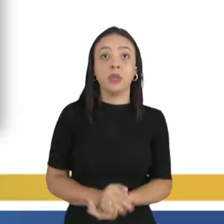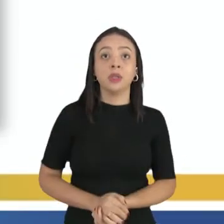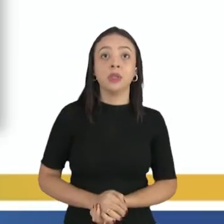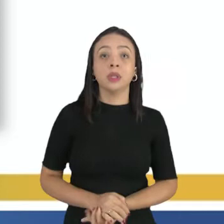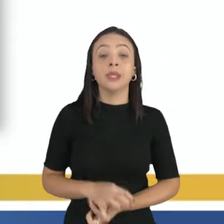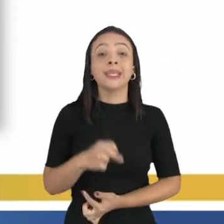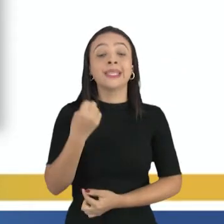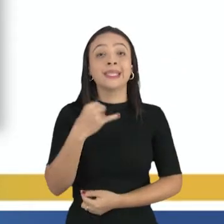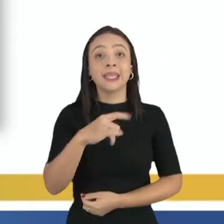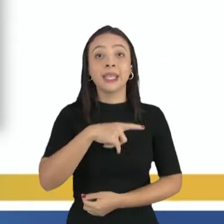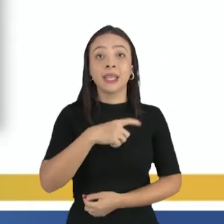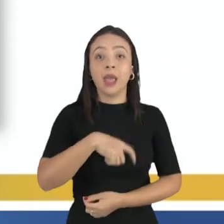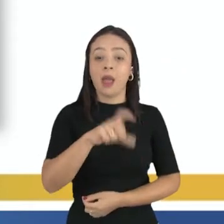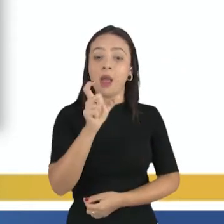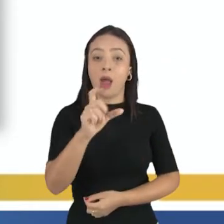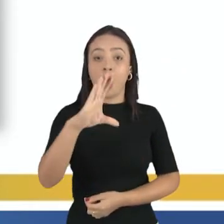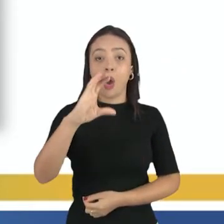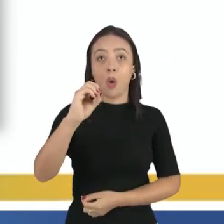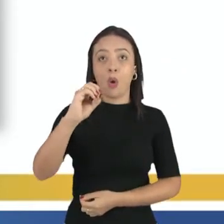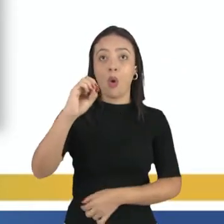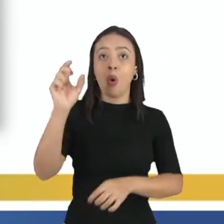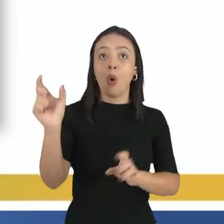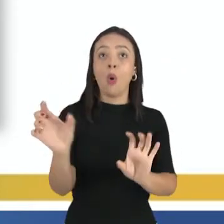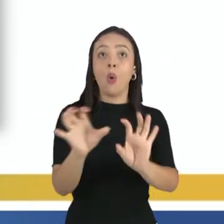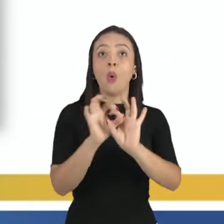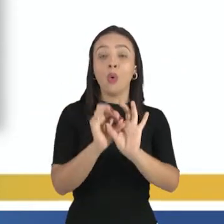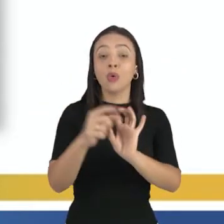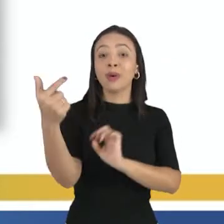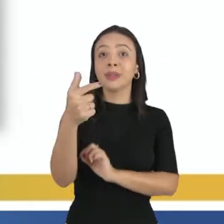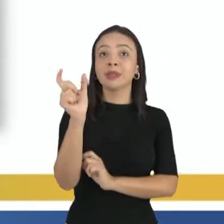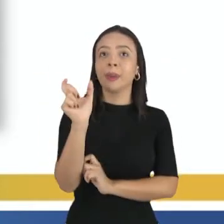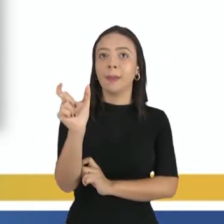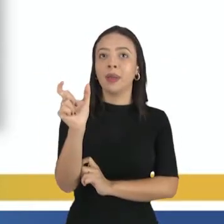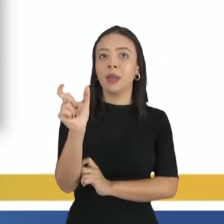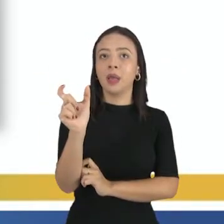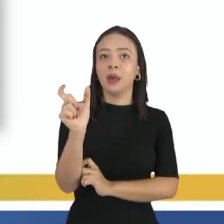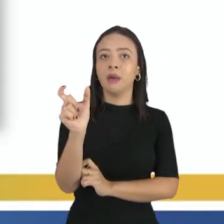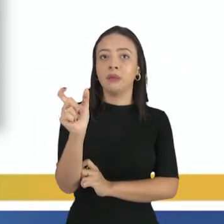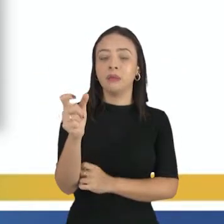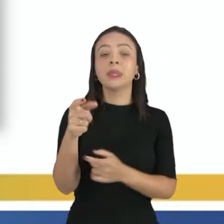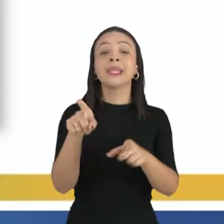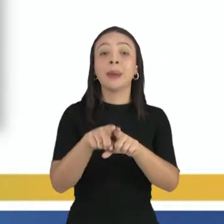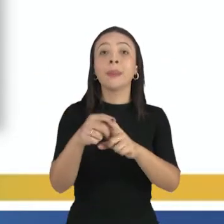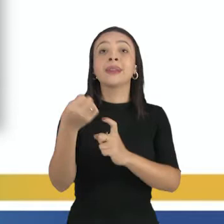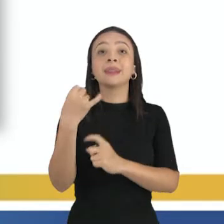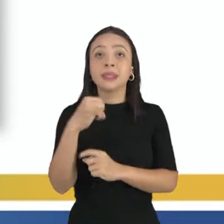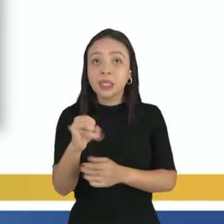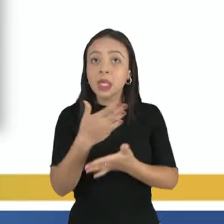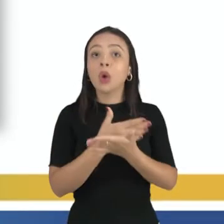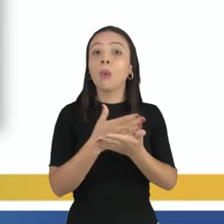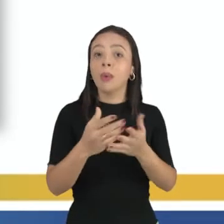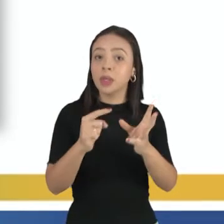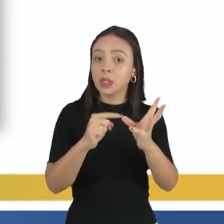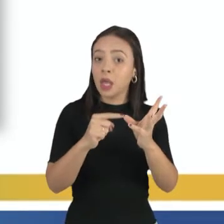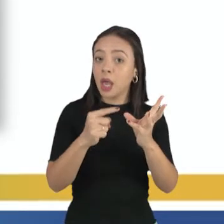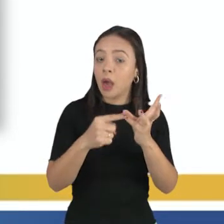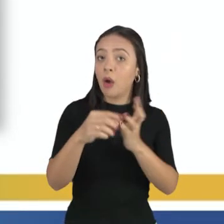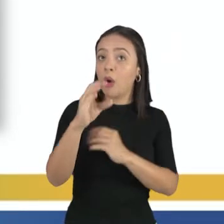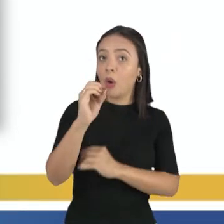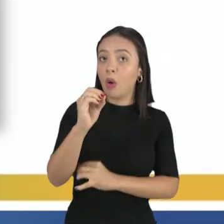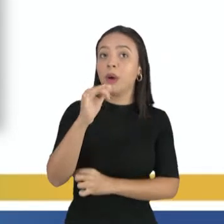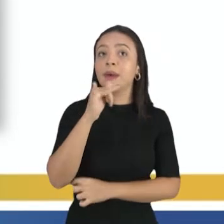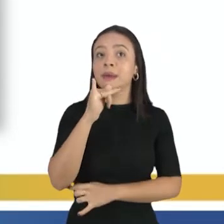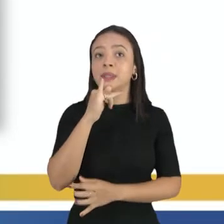co, junta-se com a segunda palavra, mesmo quando ela iniciar com o O.